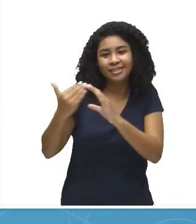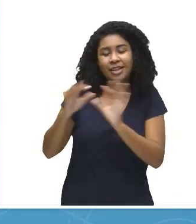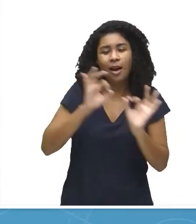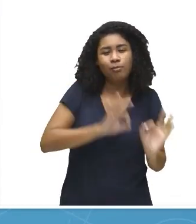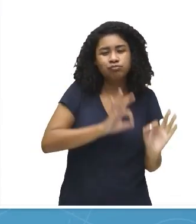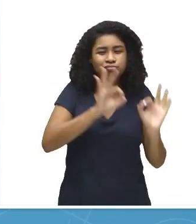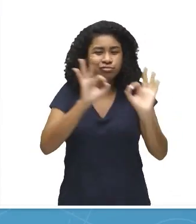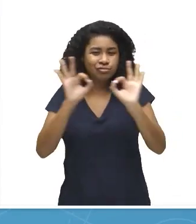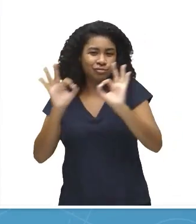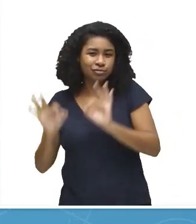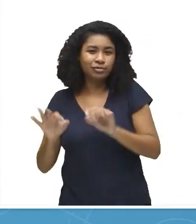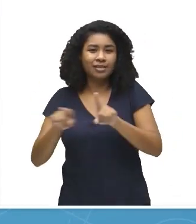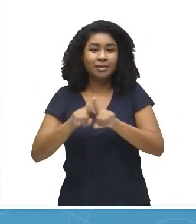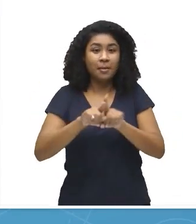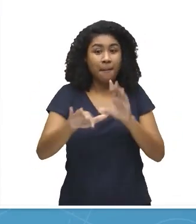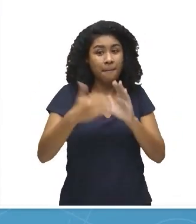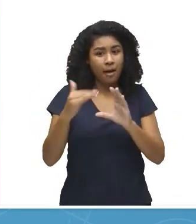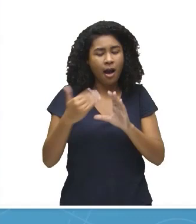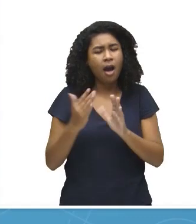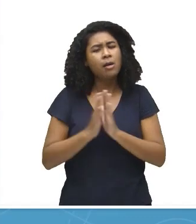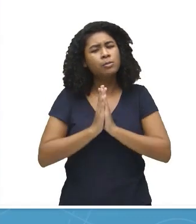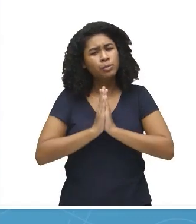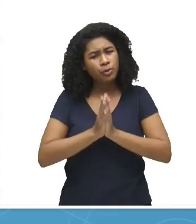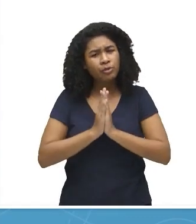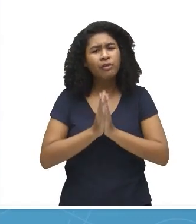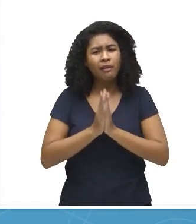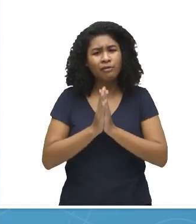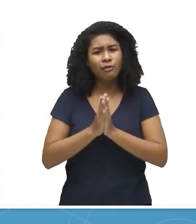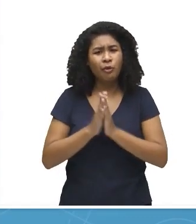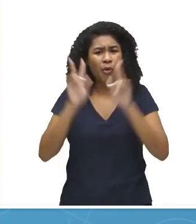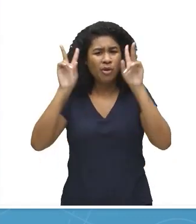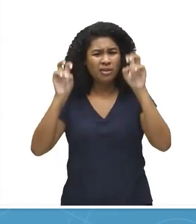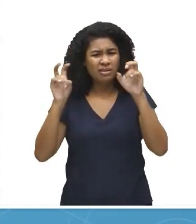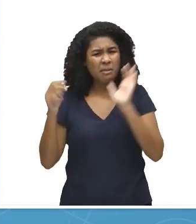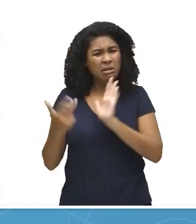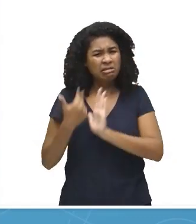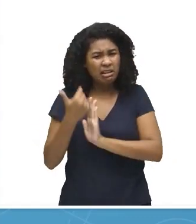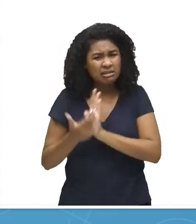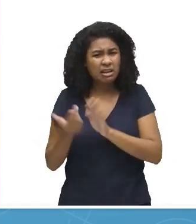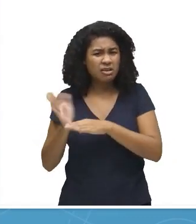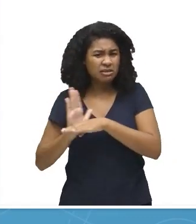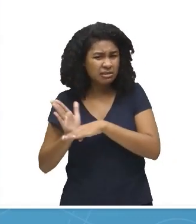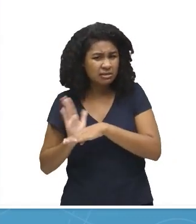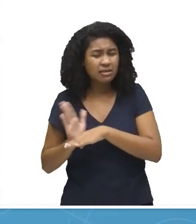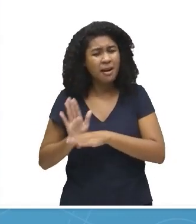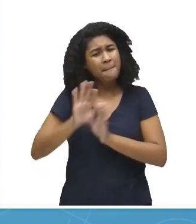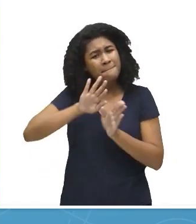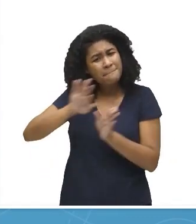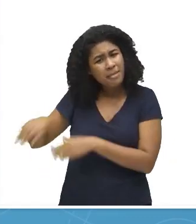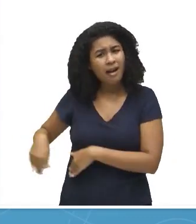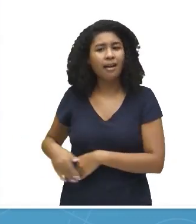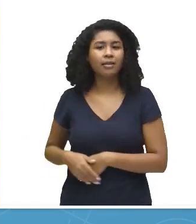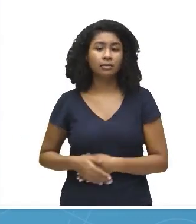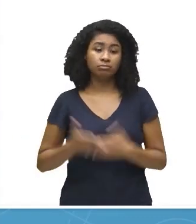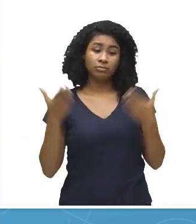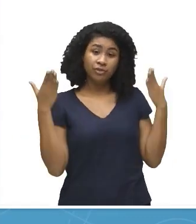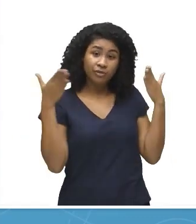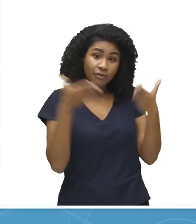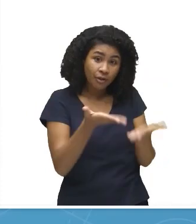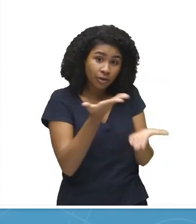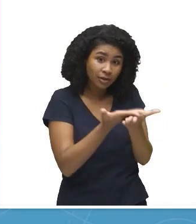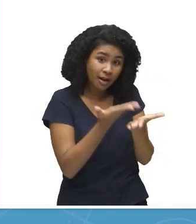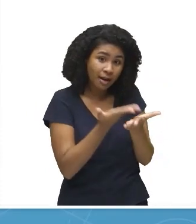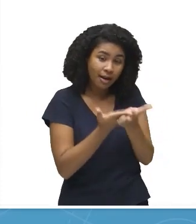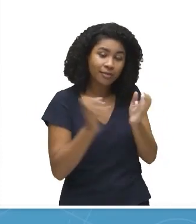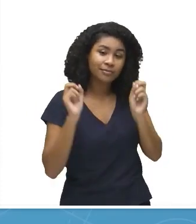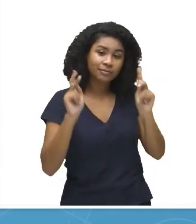no chat, embora parar de falar um pouquinho mais aí do Naruto, né, de desenho e prestar um pouquinho mais de atenção na aula, e vocês